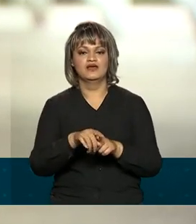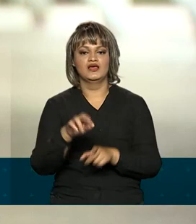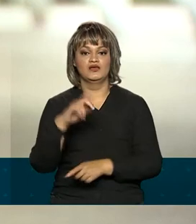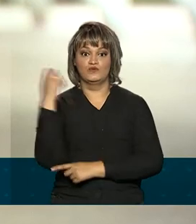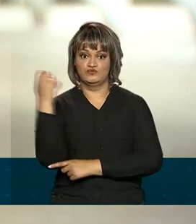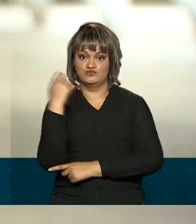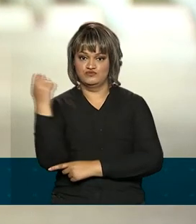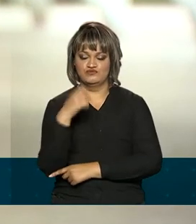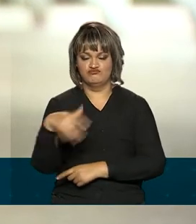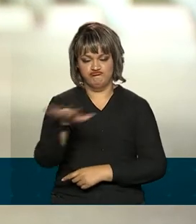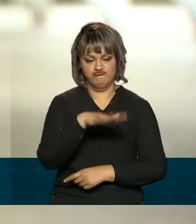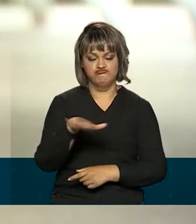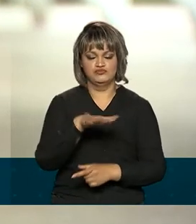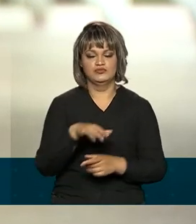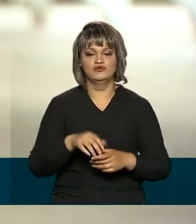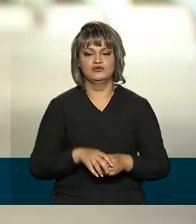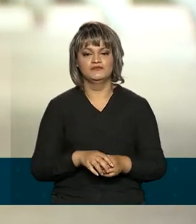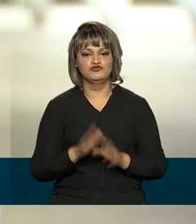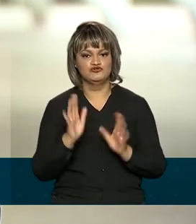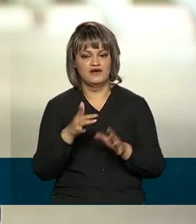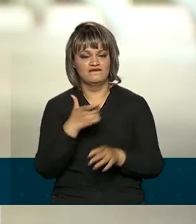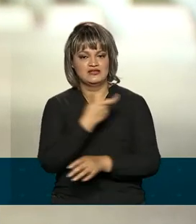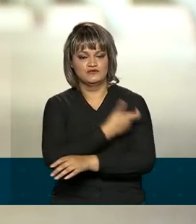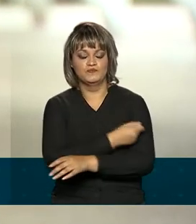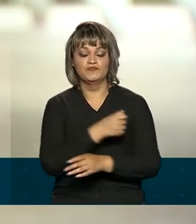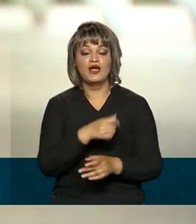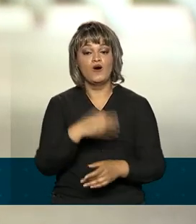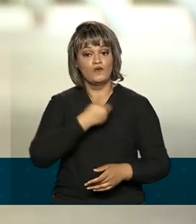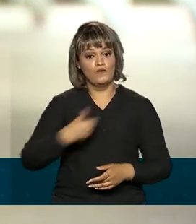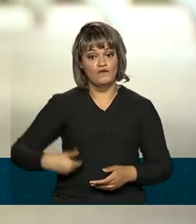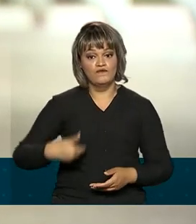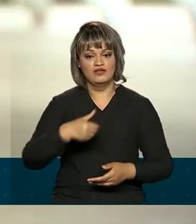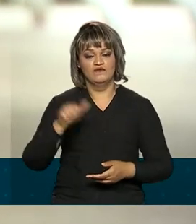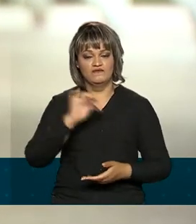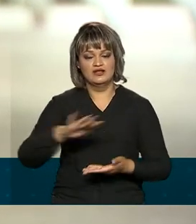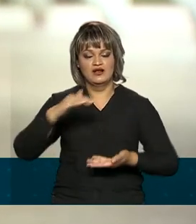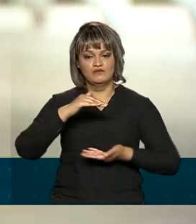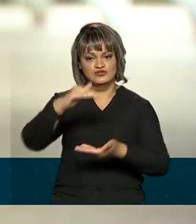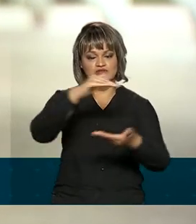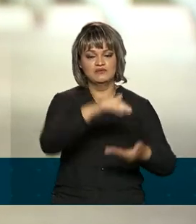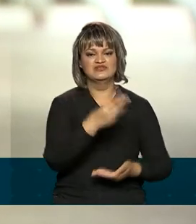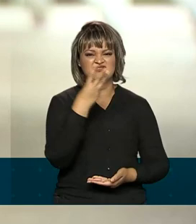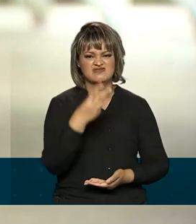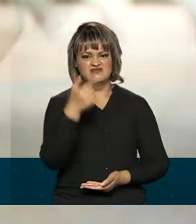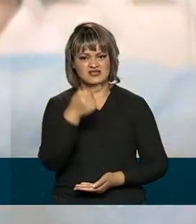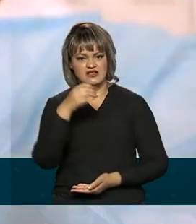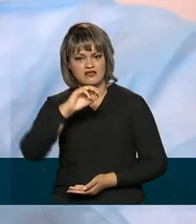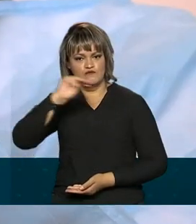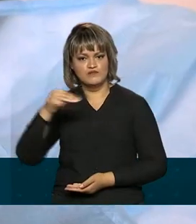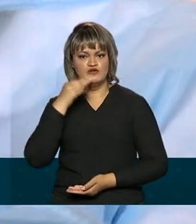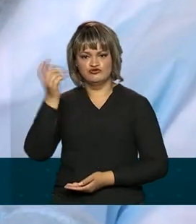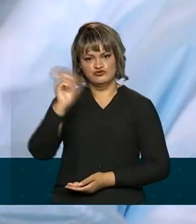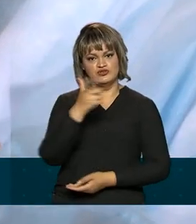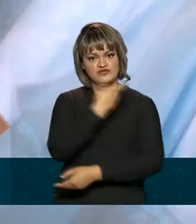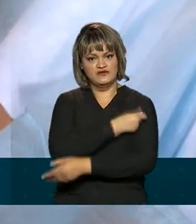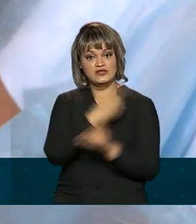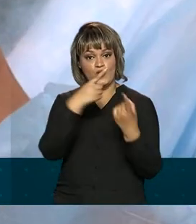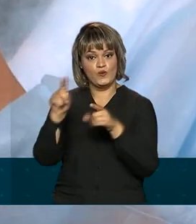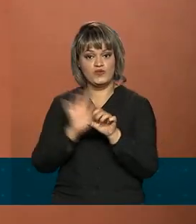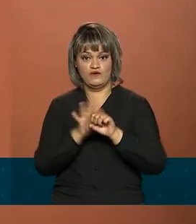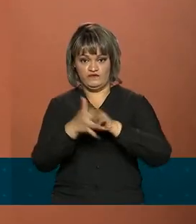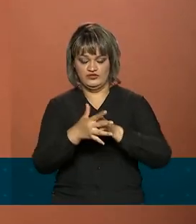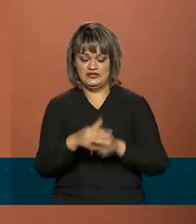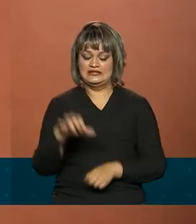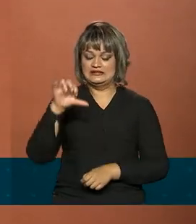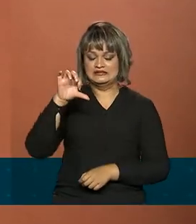do Sul. Até agora o governo federal já distribuiu mais de 378 milhões de doses de vacinas contra a Covid-19.